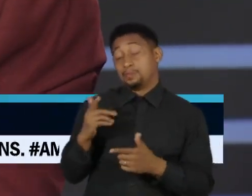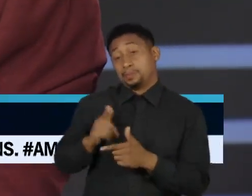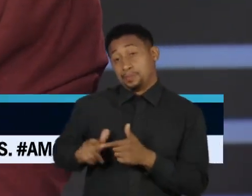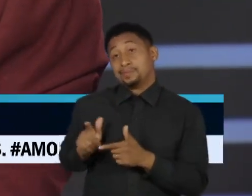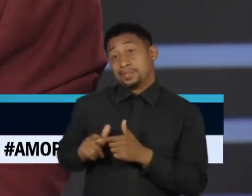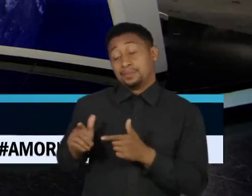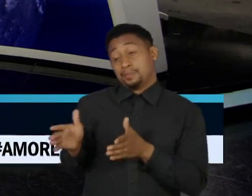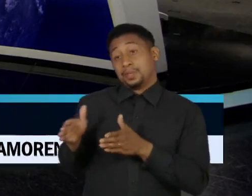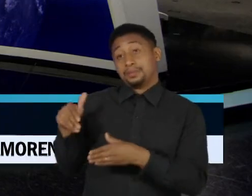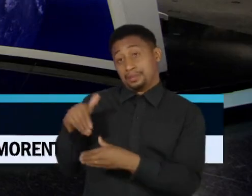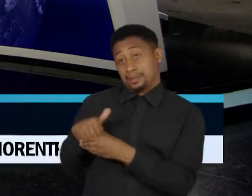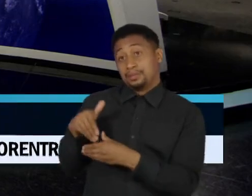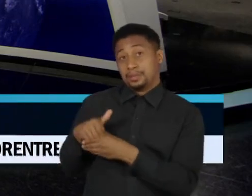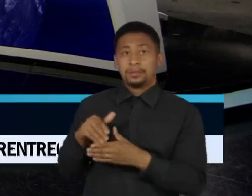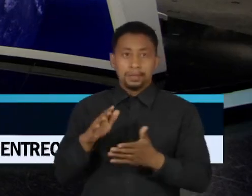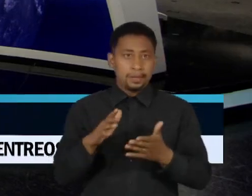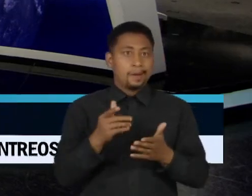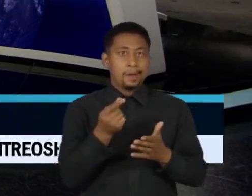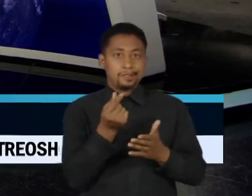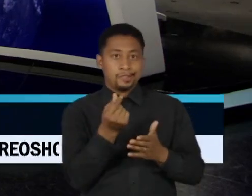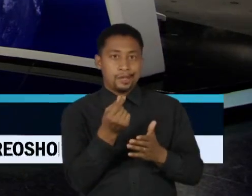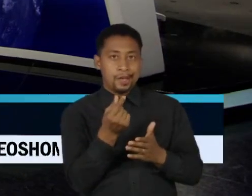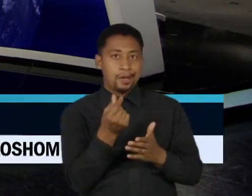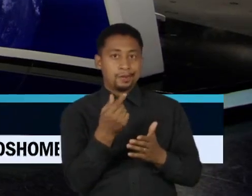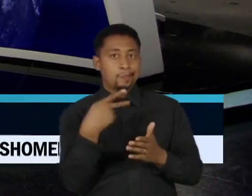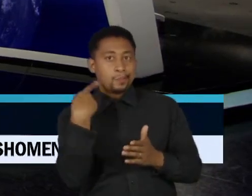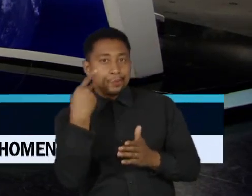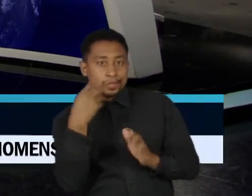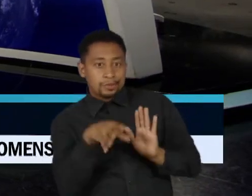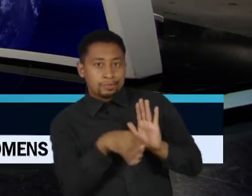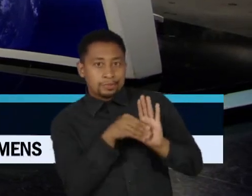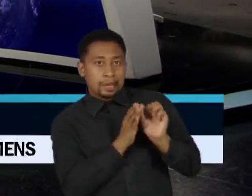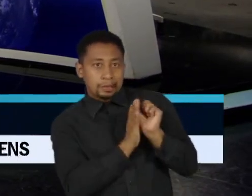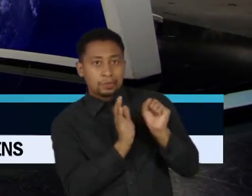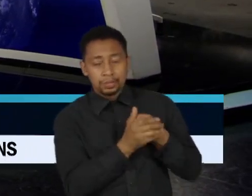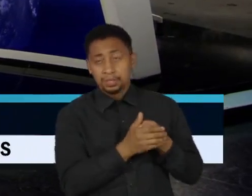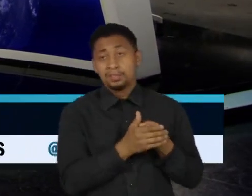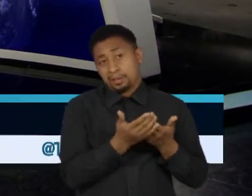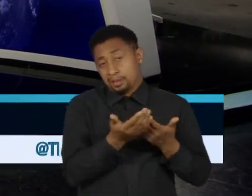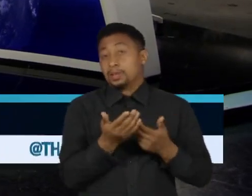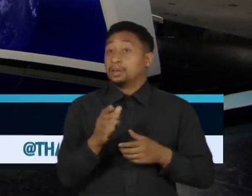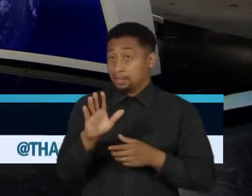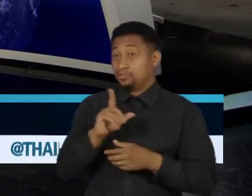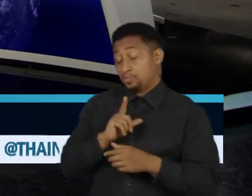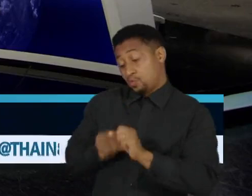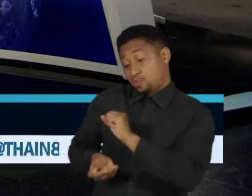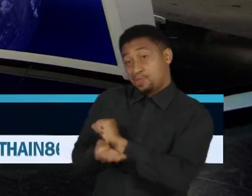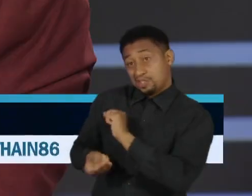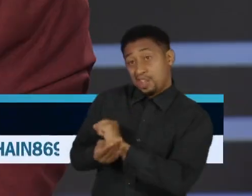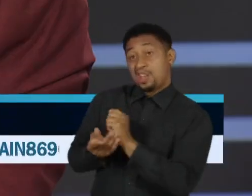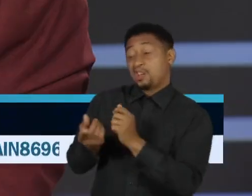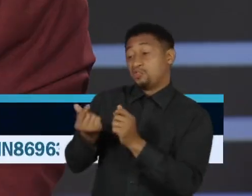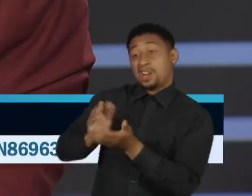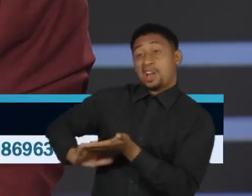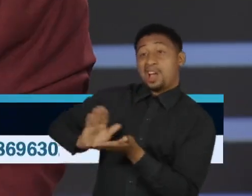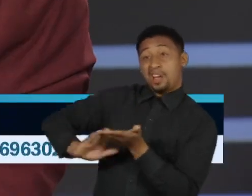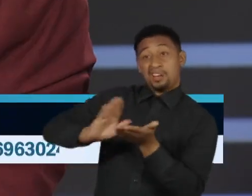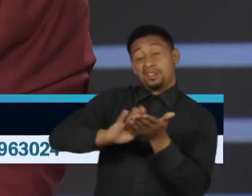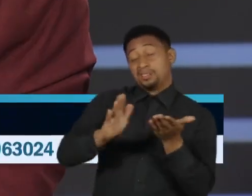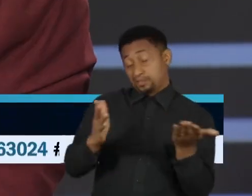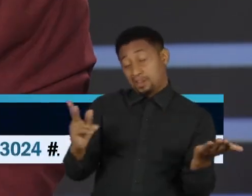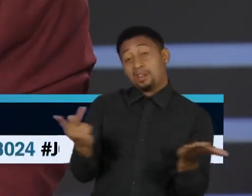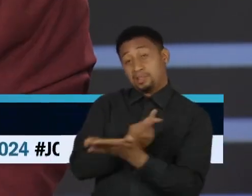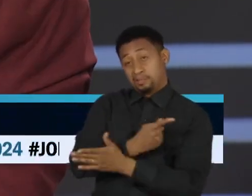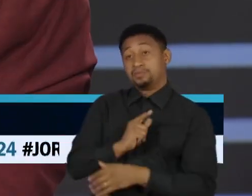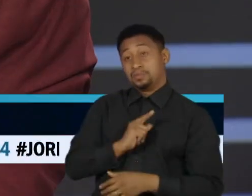Sim. Orçamento secreto, para distribuir tudo... dinheiro, para irrigar a corrupção, e sem dúvida. Há uma questão